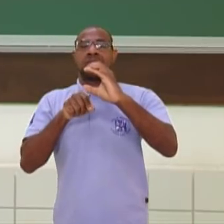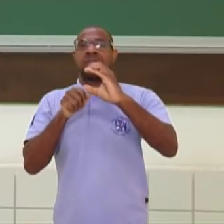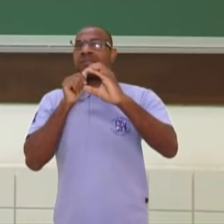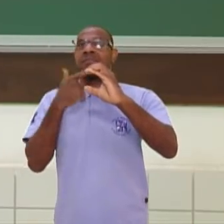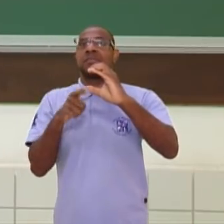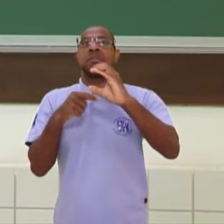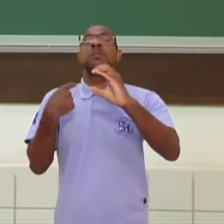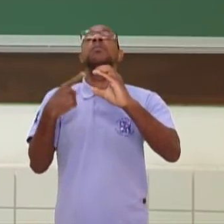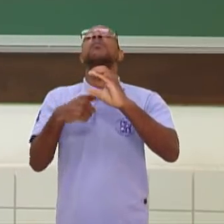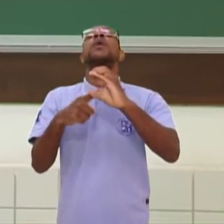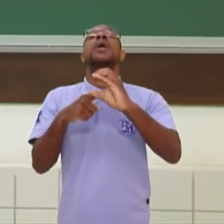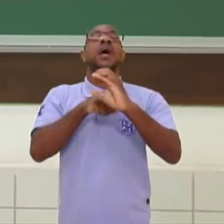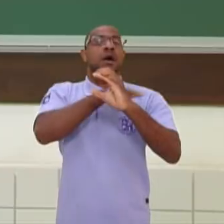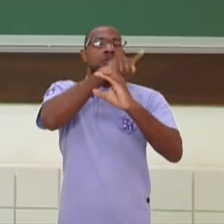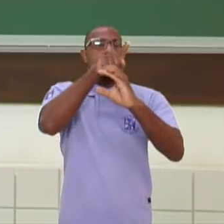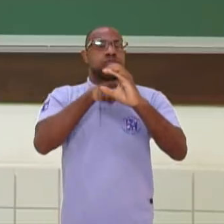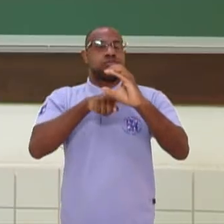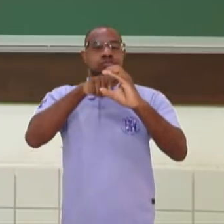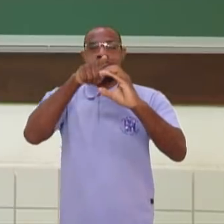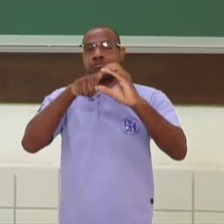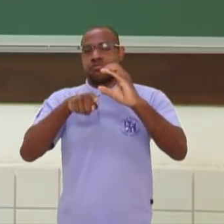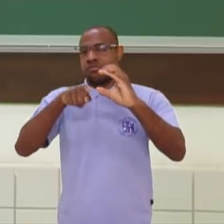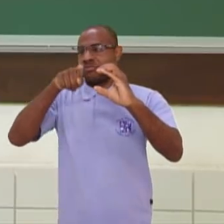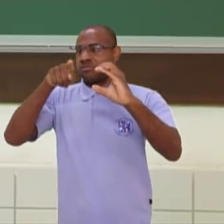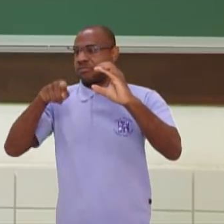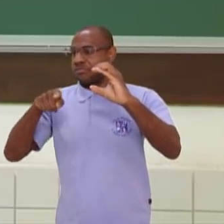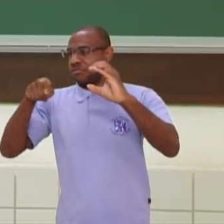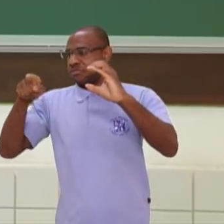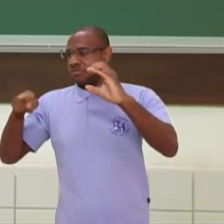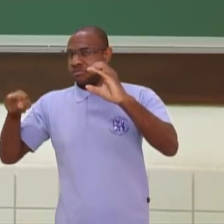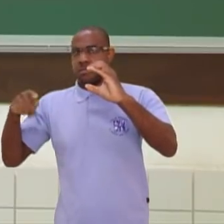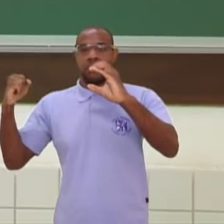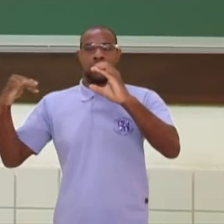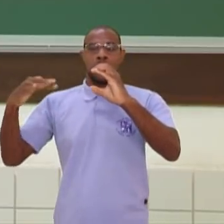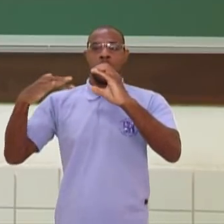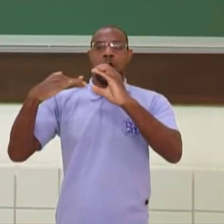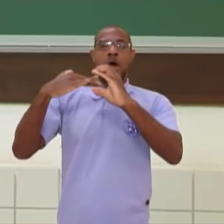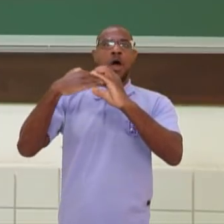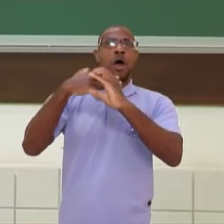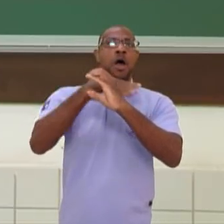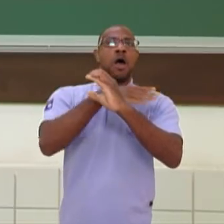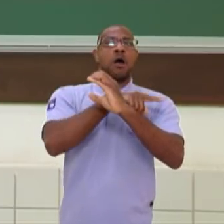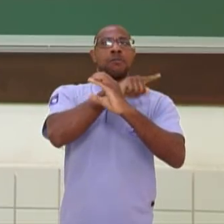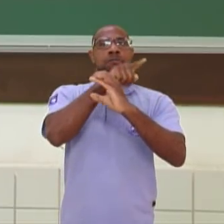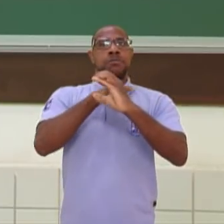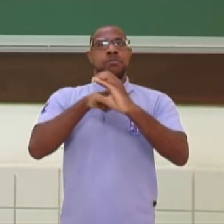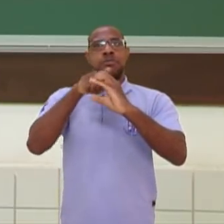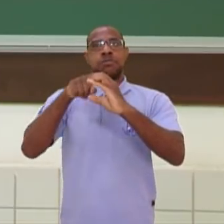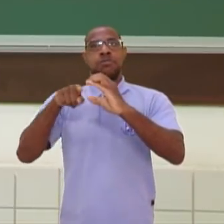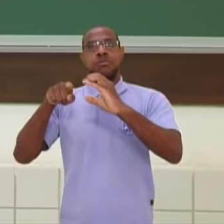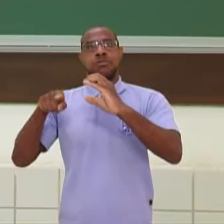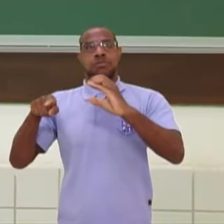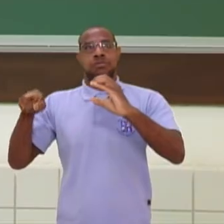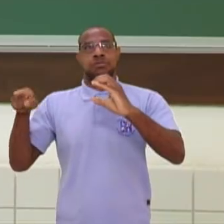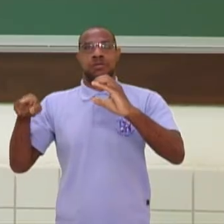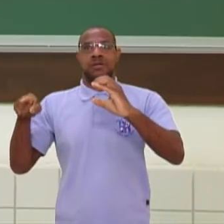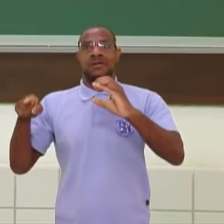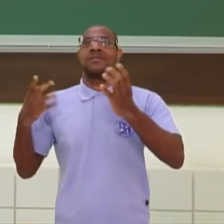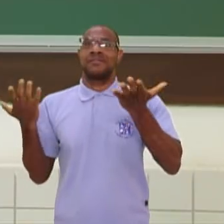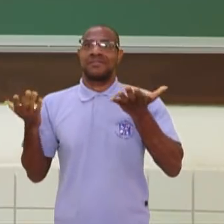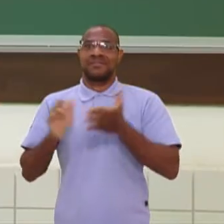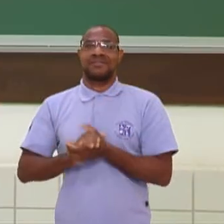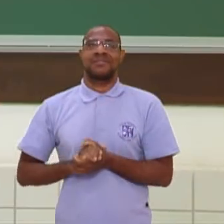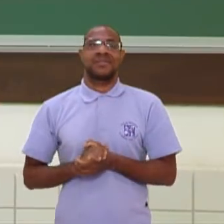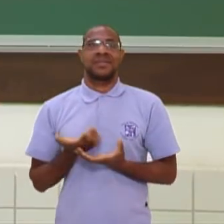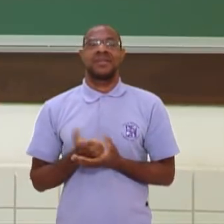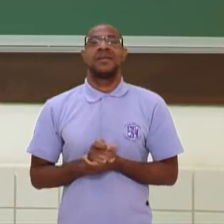onda na horizontal. Então foi bloqueado inicialmente a onda horizontal, depois foi bloqueado a onda vertical, e